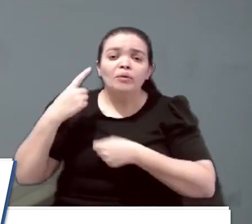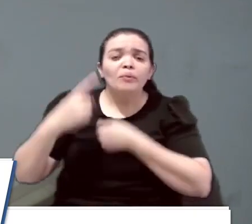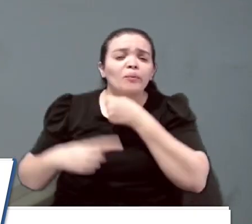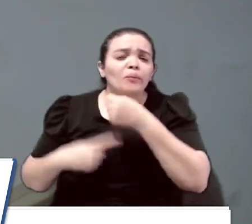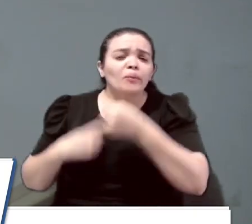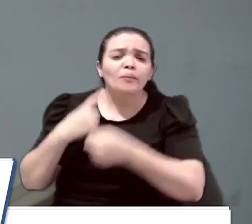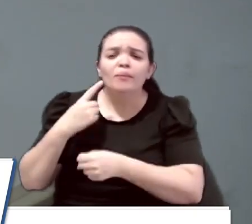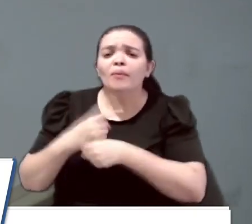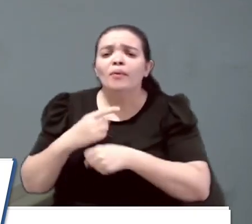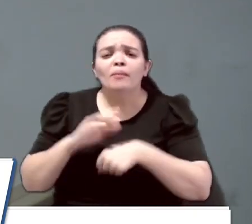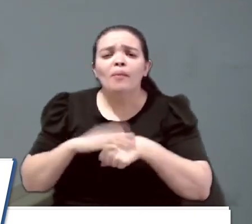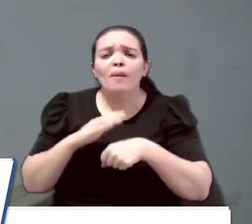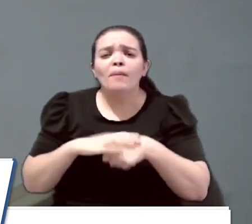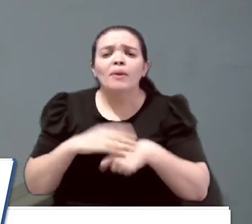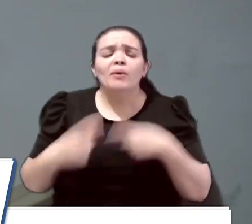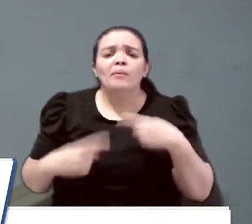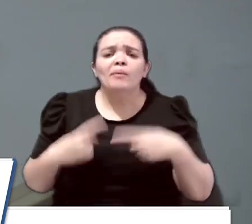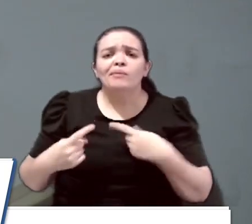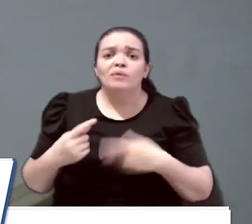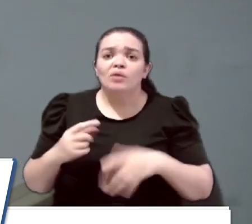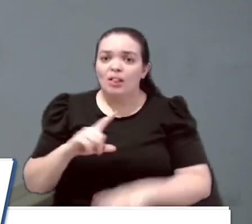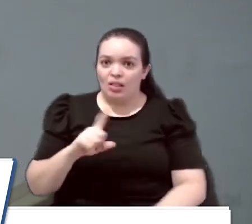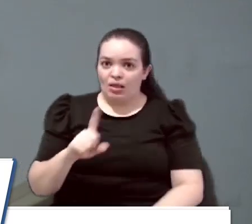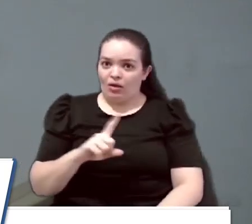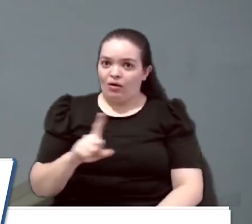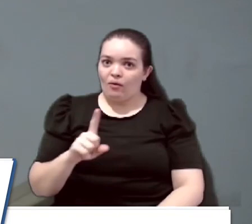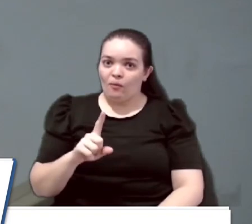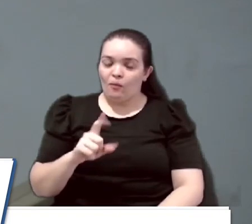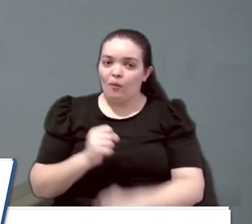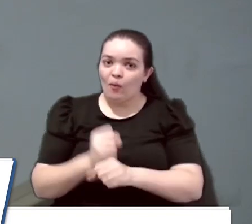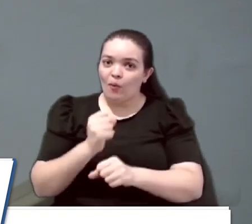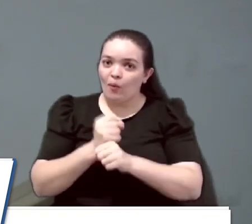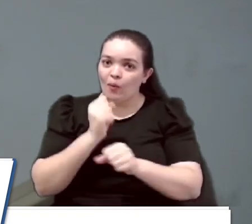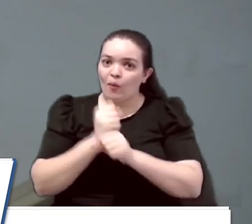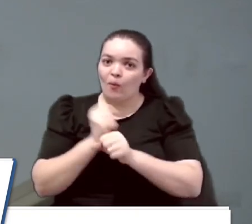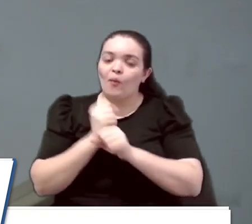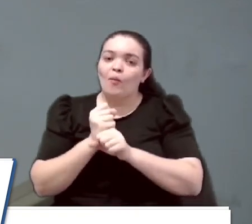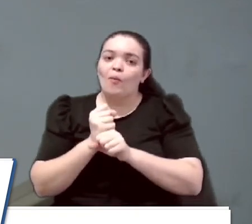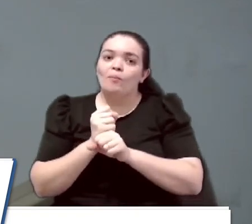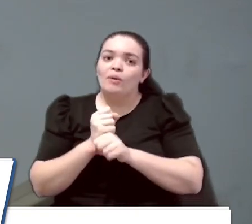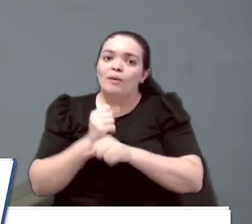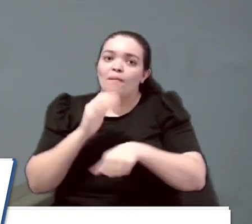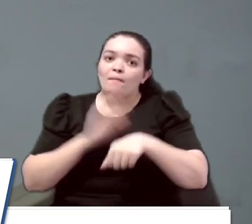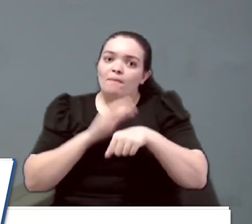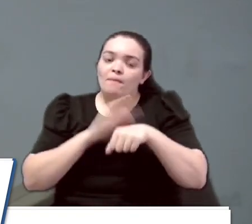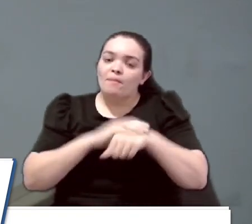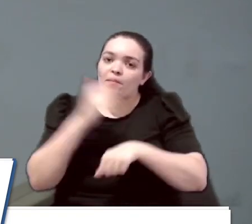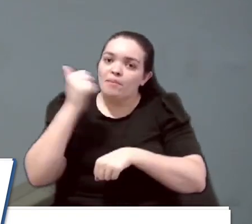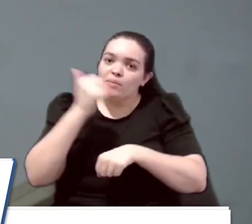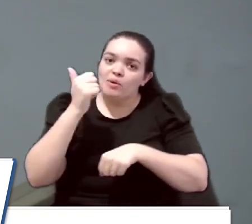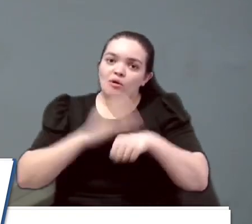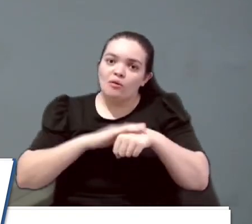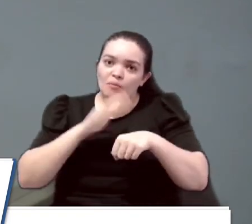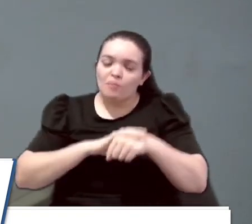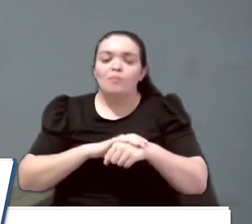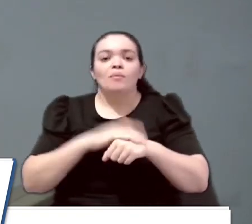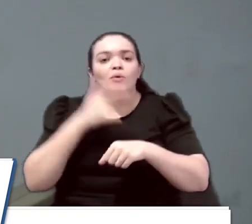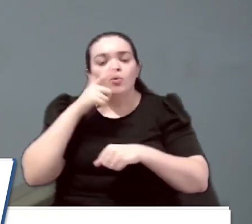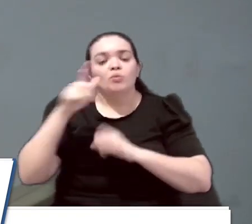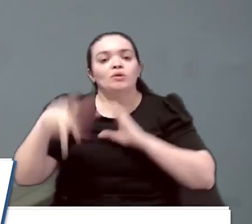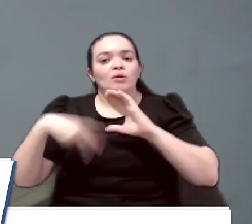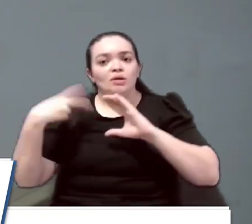partido político, então tem que sair obra. Não, obra tem que sair Deus do primeiro dia. Desde o primeiro dia que nós assumimos a Câmara Municipal,